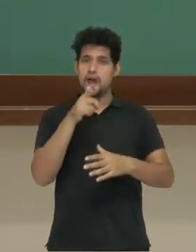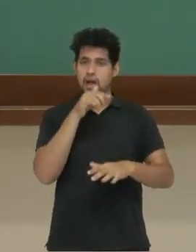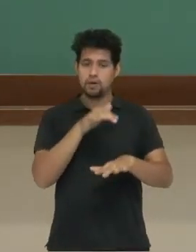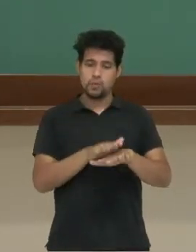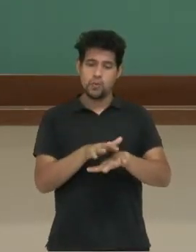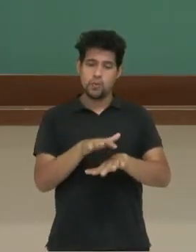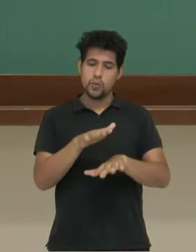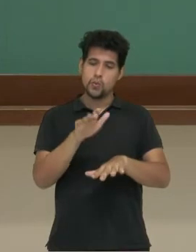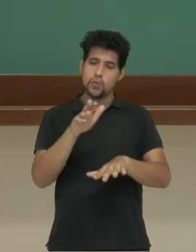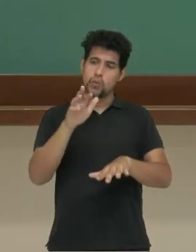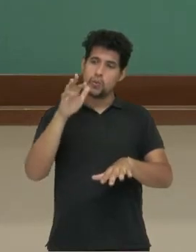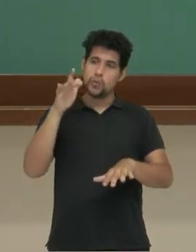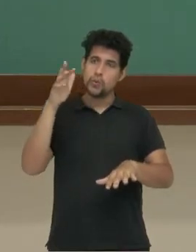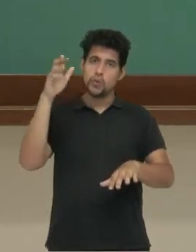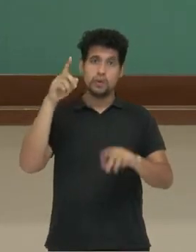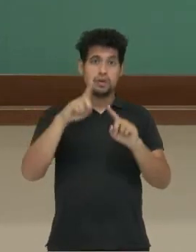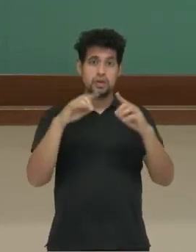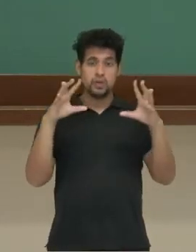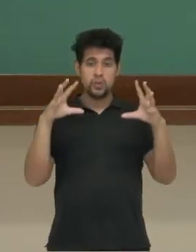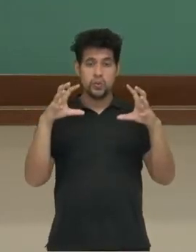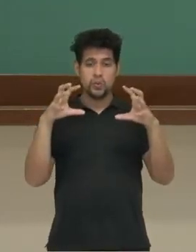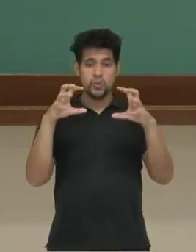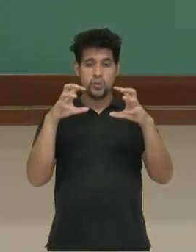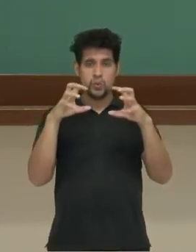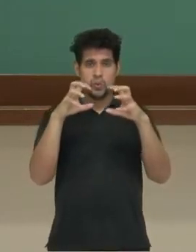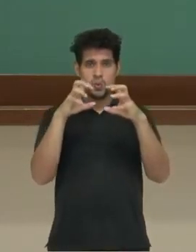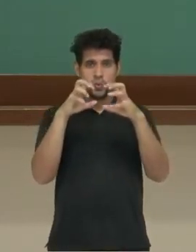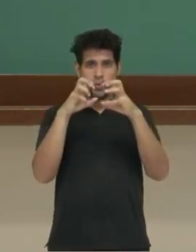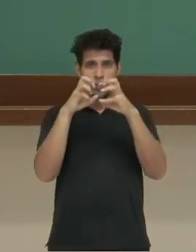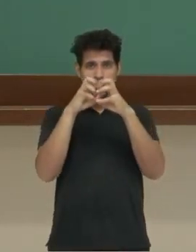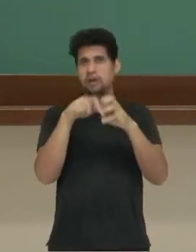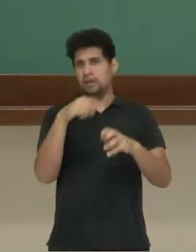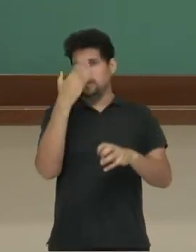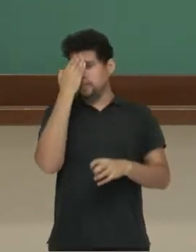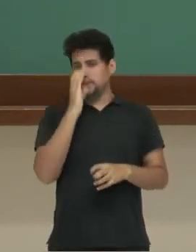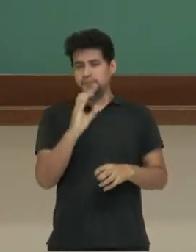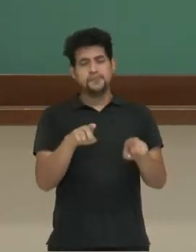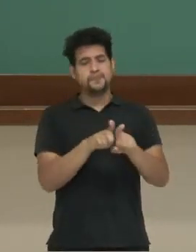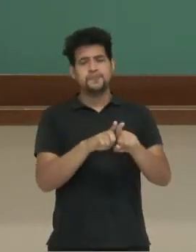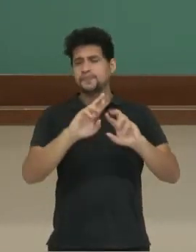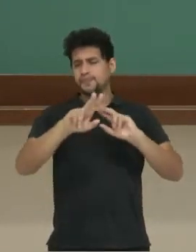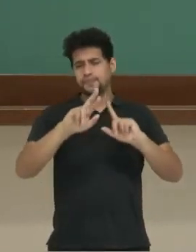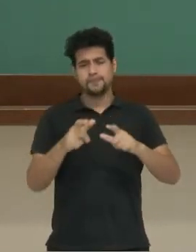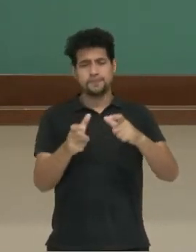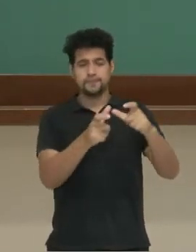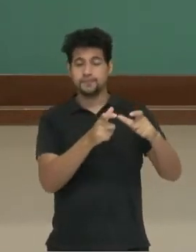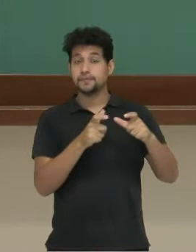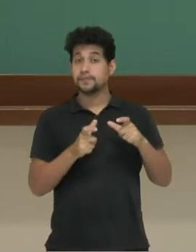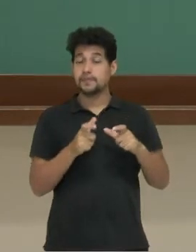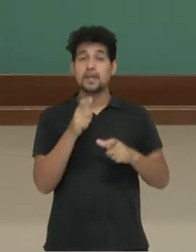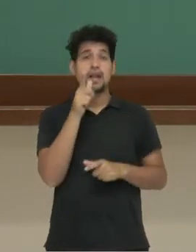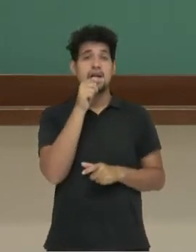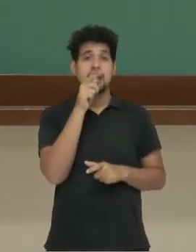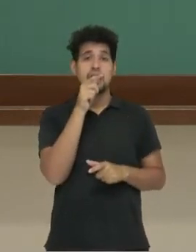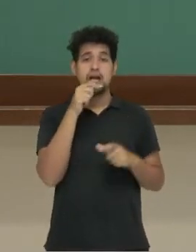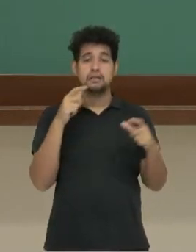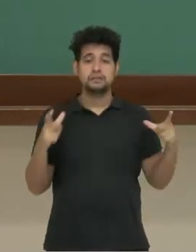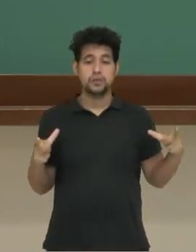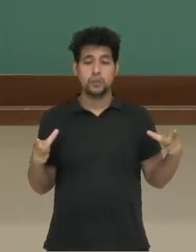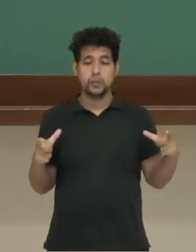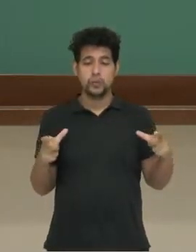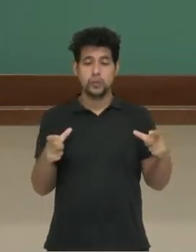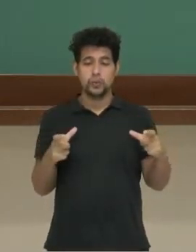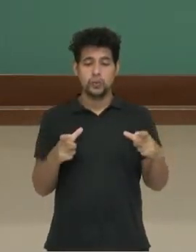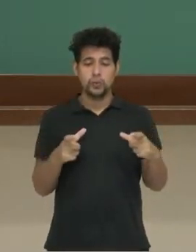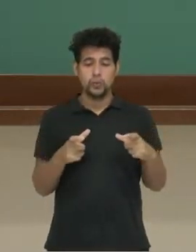vai reduzir, como está acontecendo nesse momento, aqui em Curitiba e região metropolitana, que a água reduziu ao ponto da